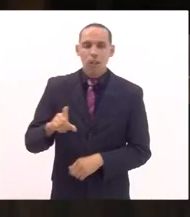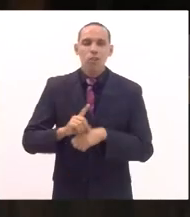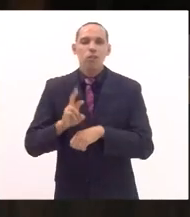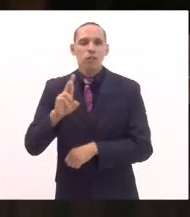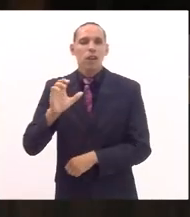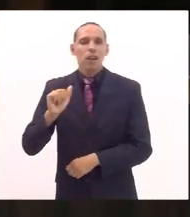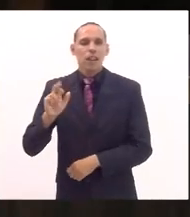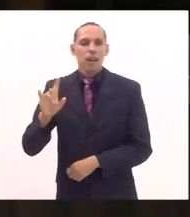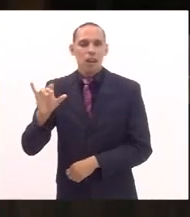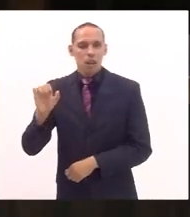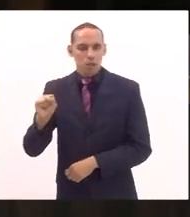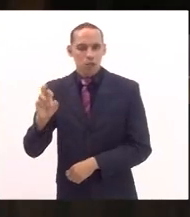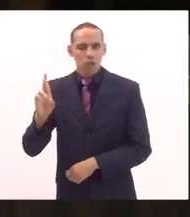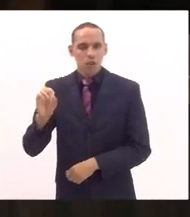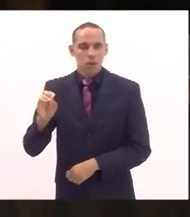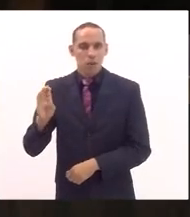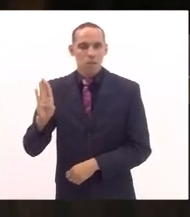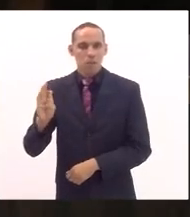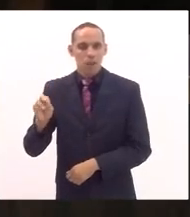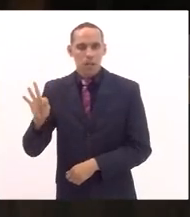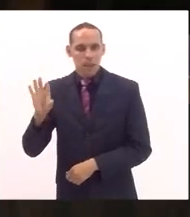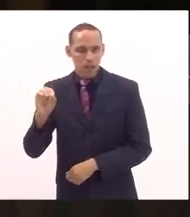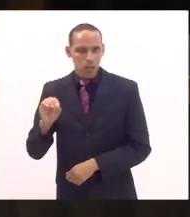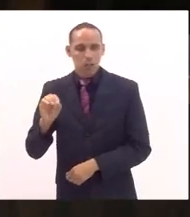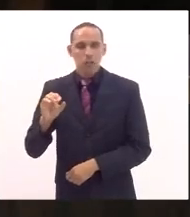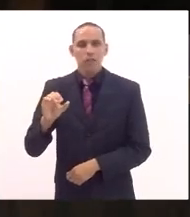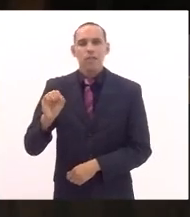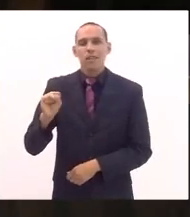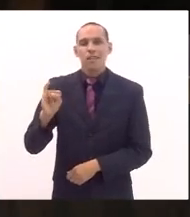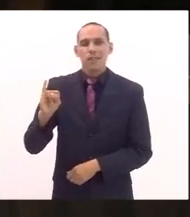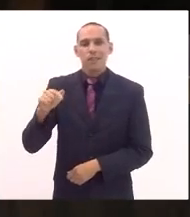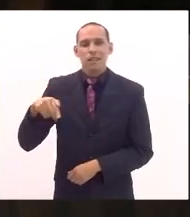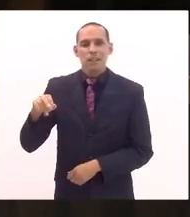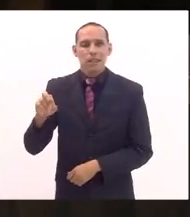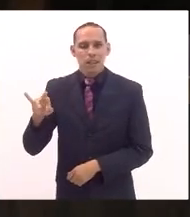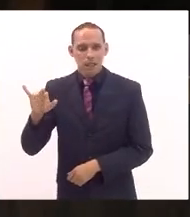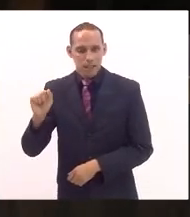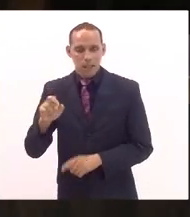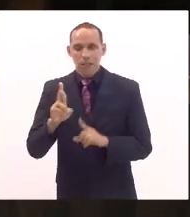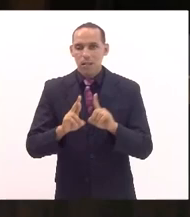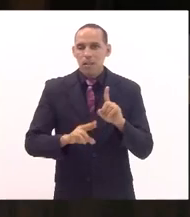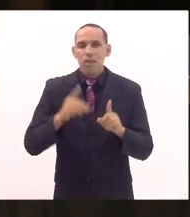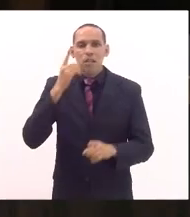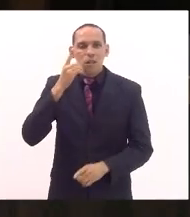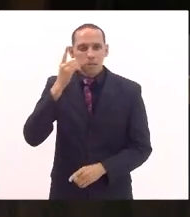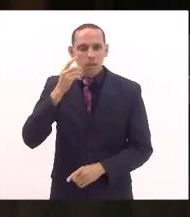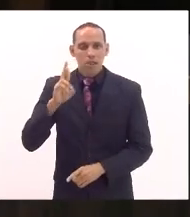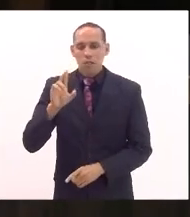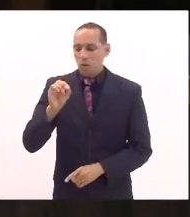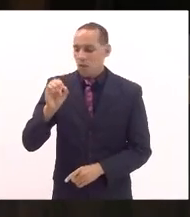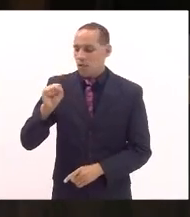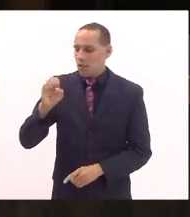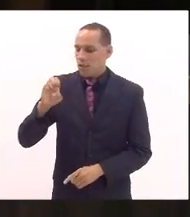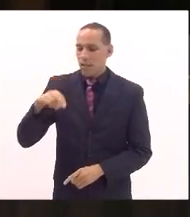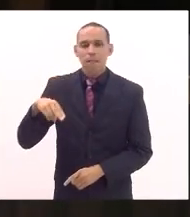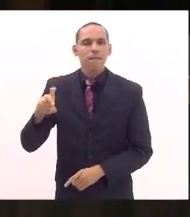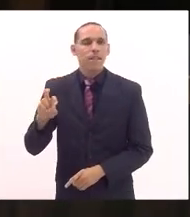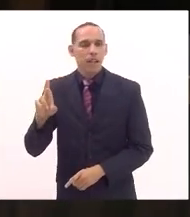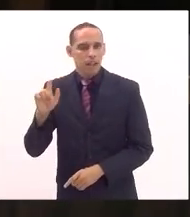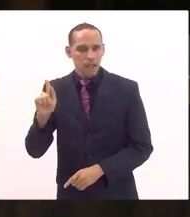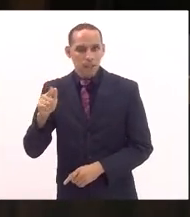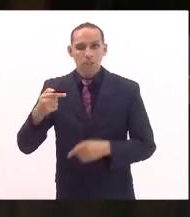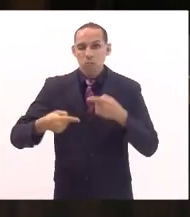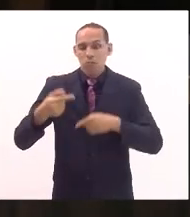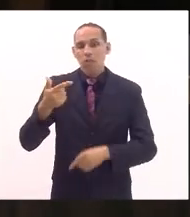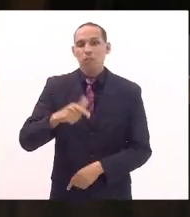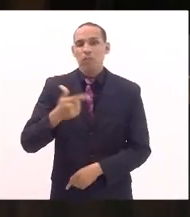Siqueira Castro parecer da comissão de normas internas e proposições externas favorável ela tô Deputado rosenverg Reis em discussão não havendo Quem Queira